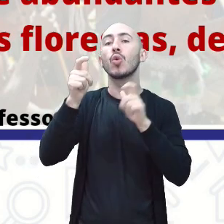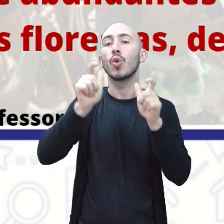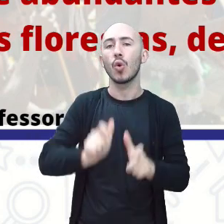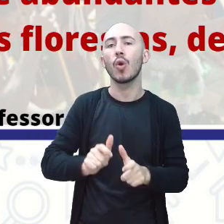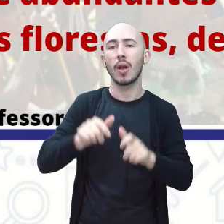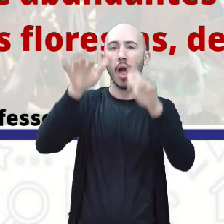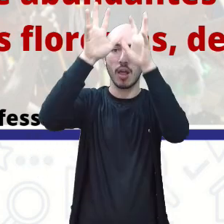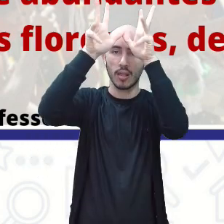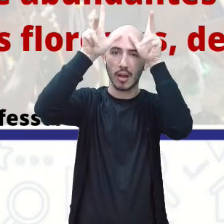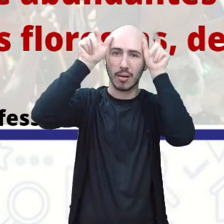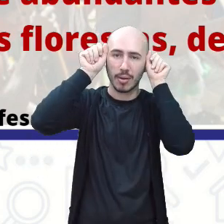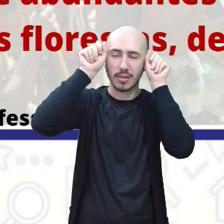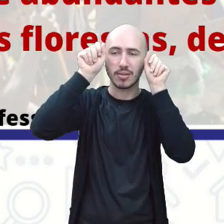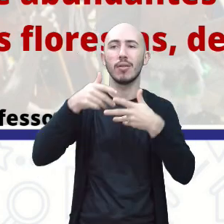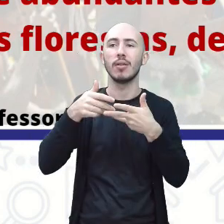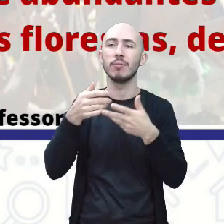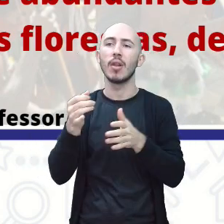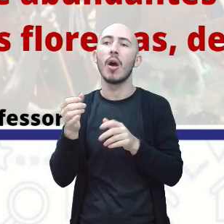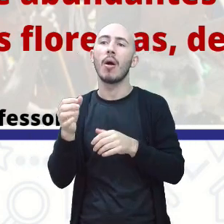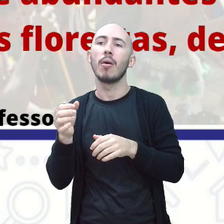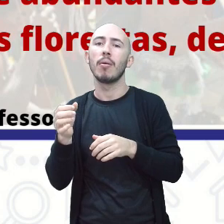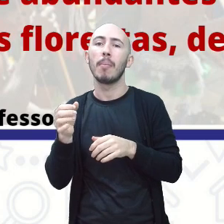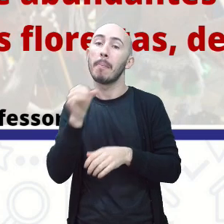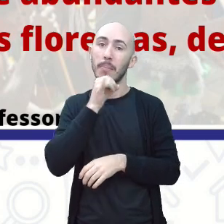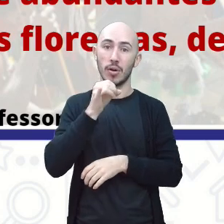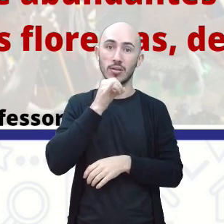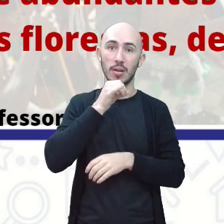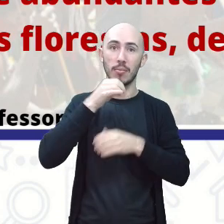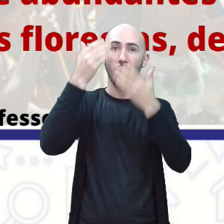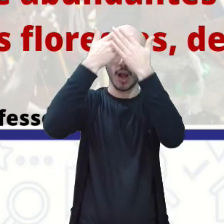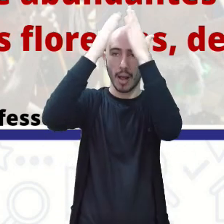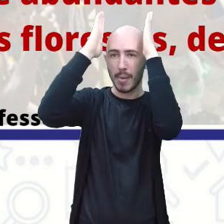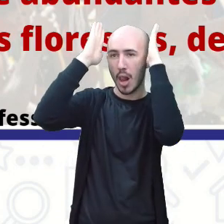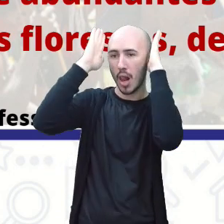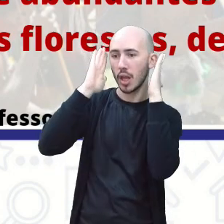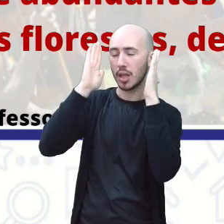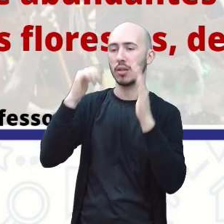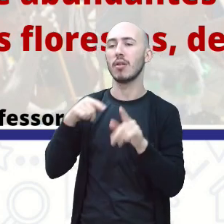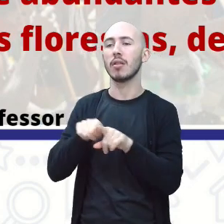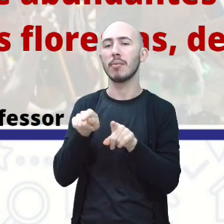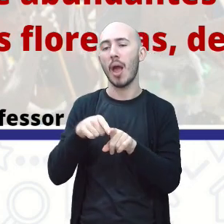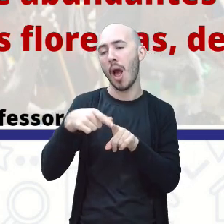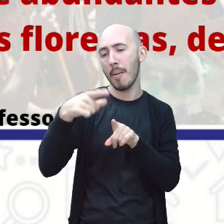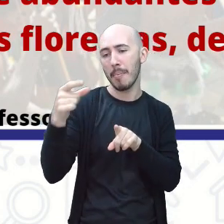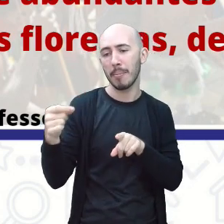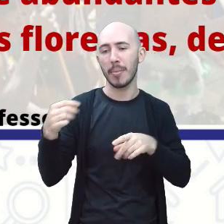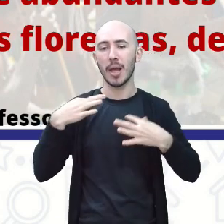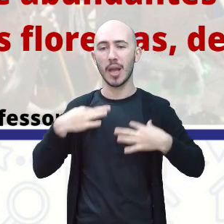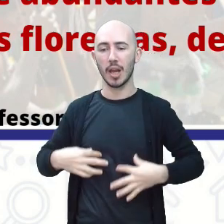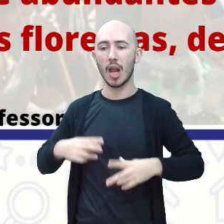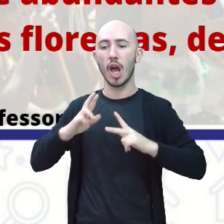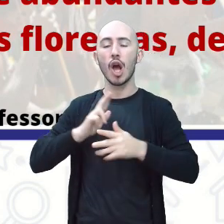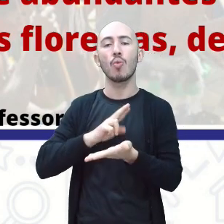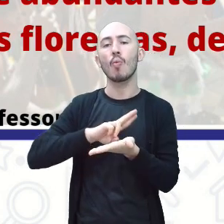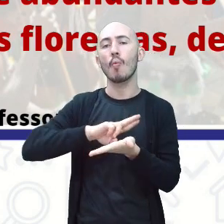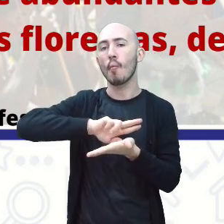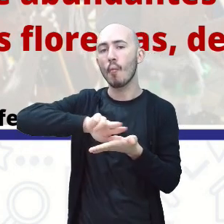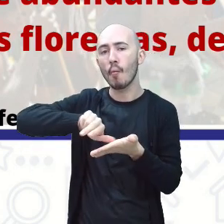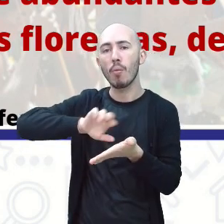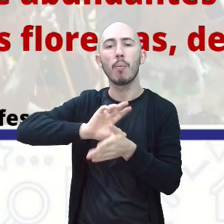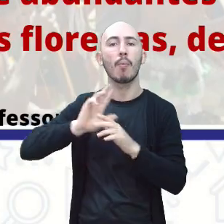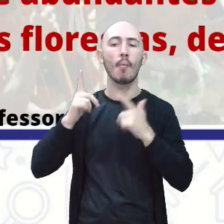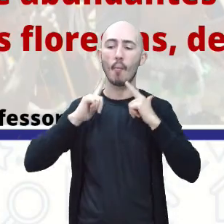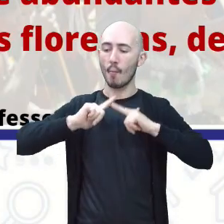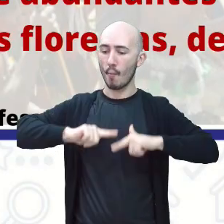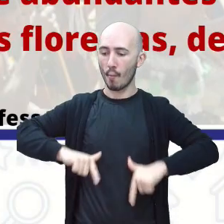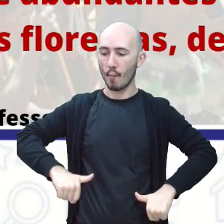Xingu, com cabelo liso, pintura corporal e abundantes adereços de penas, né? Aquele índio, né, que é nu, morador da floresta, de cultura